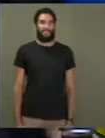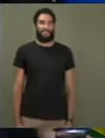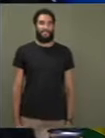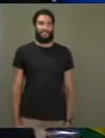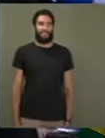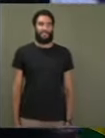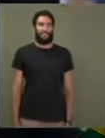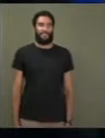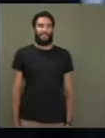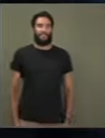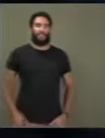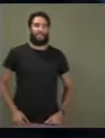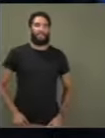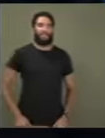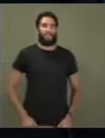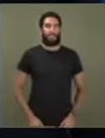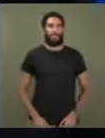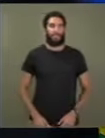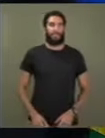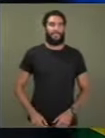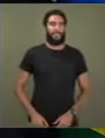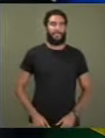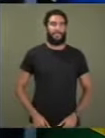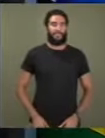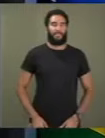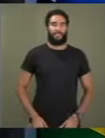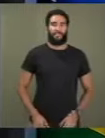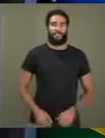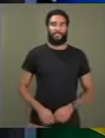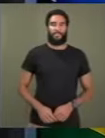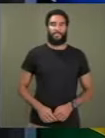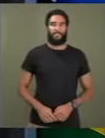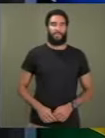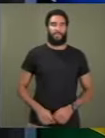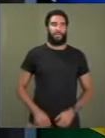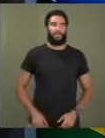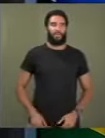Senhor presidente